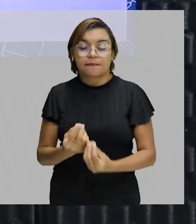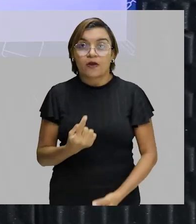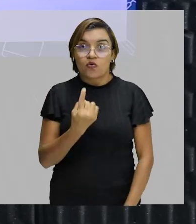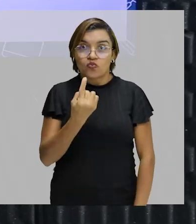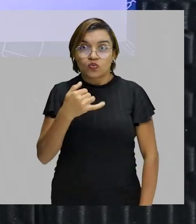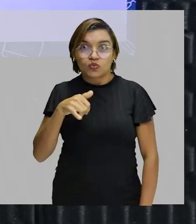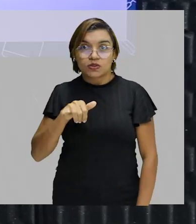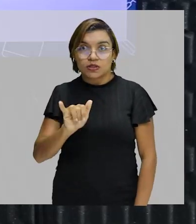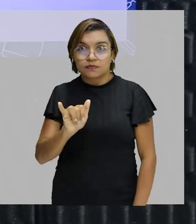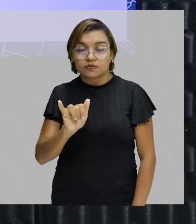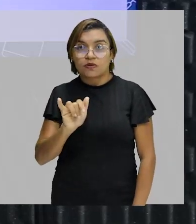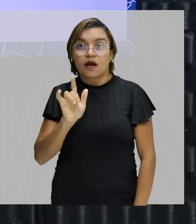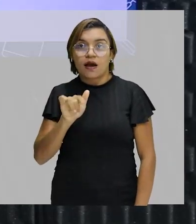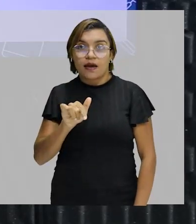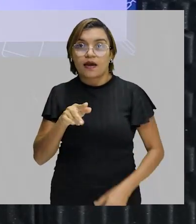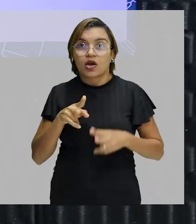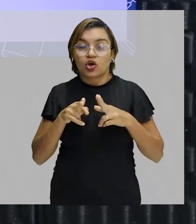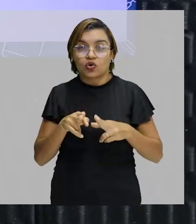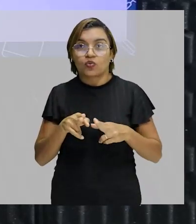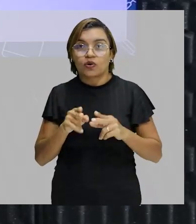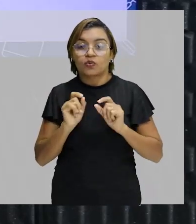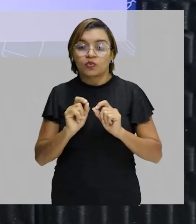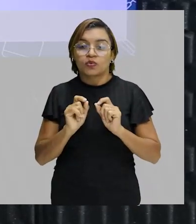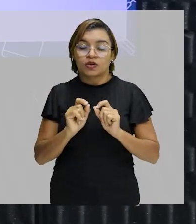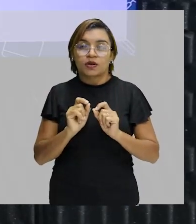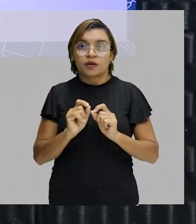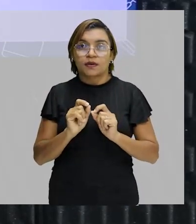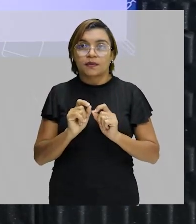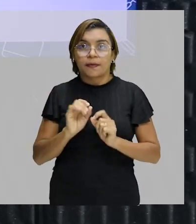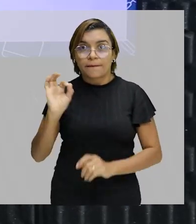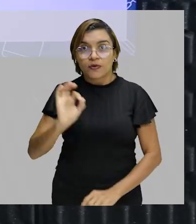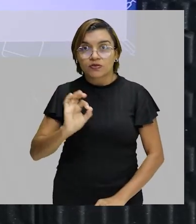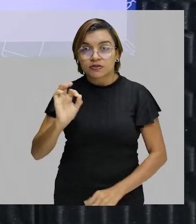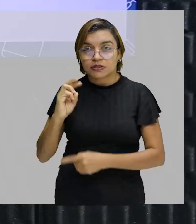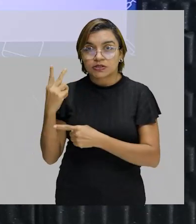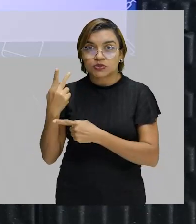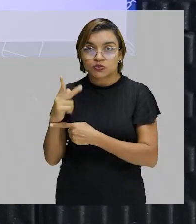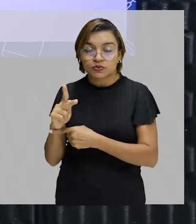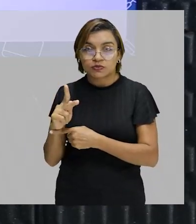ok? Vai corresponder a porcentagem do hidrogênio,